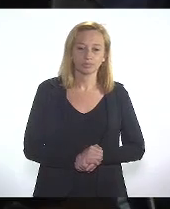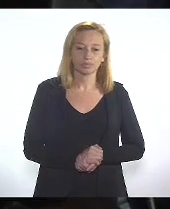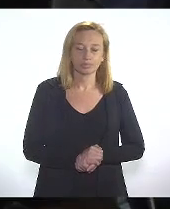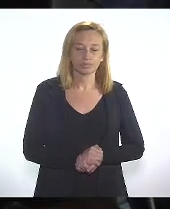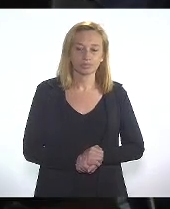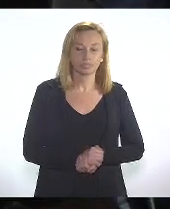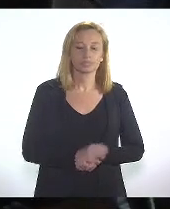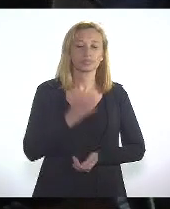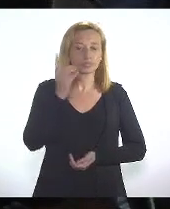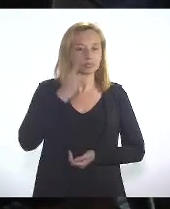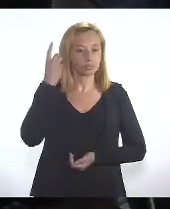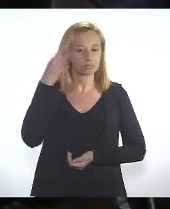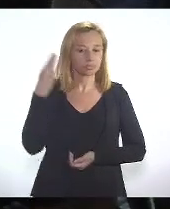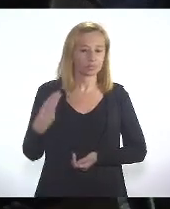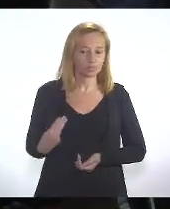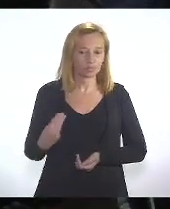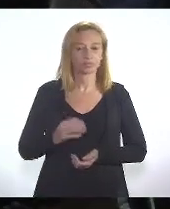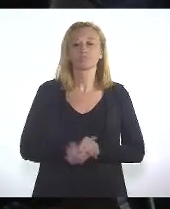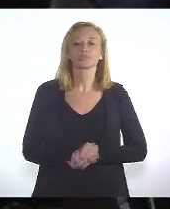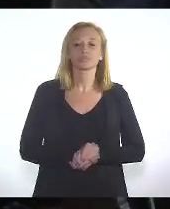Deputada Mônica Francisco.